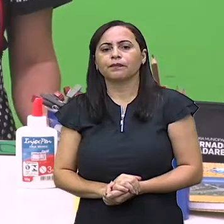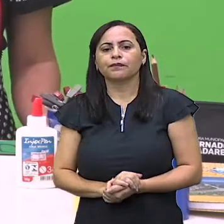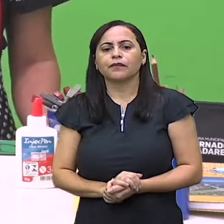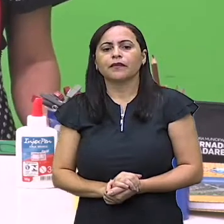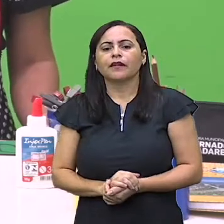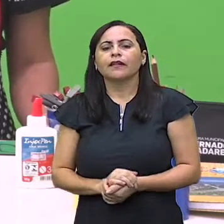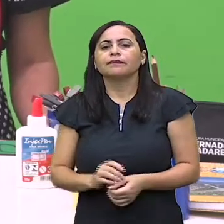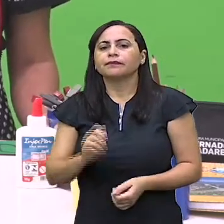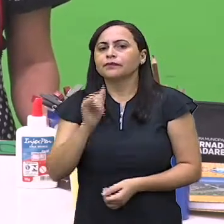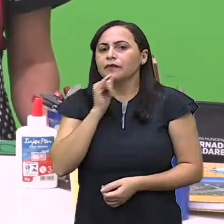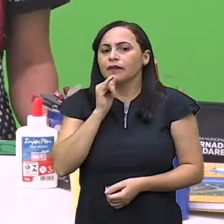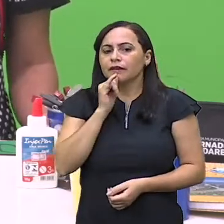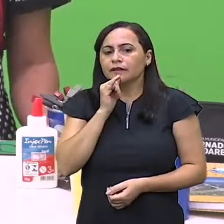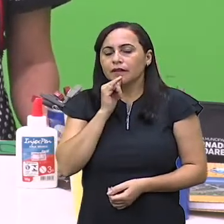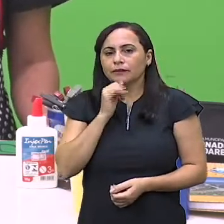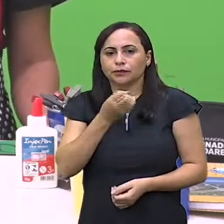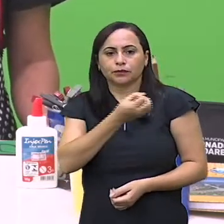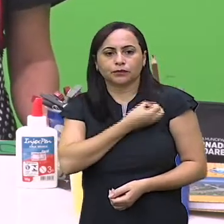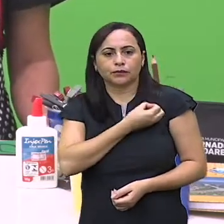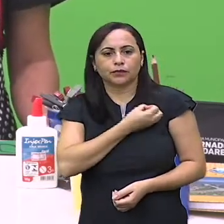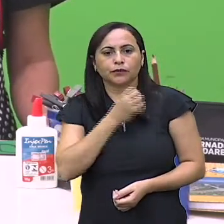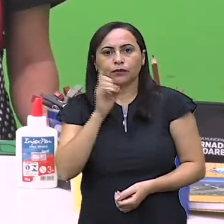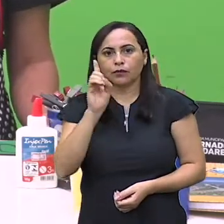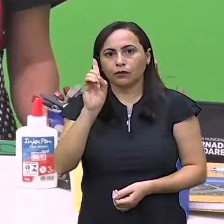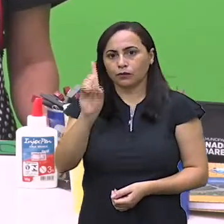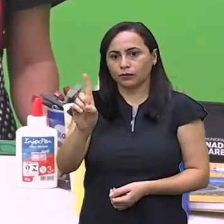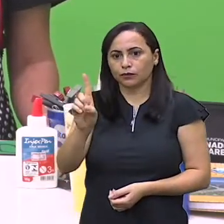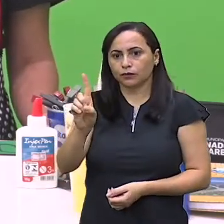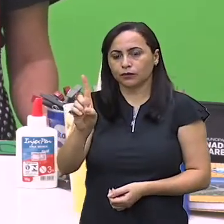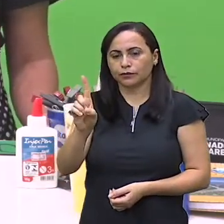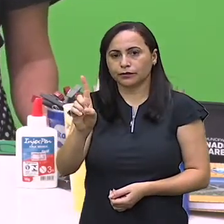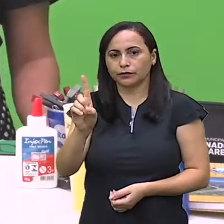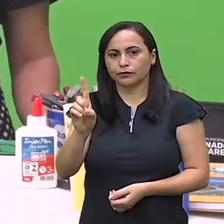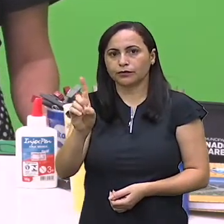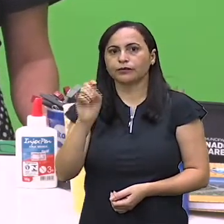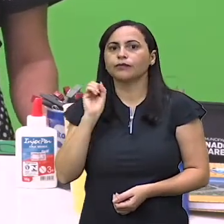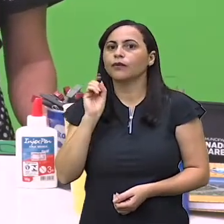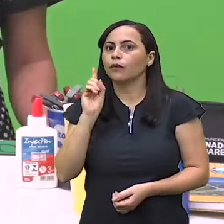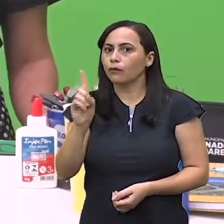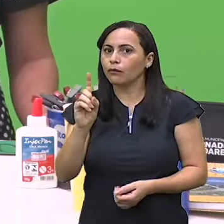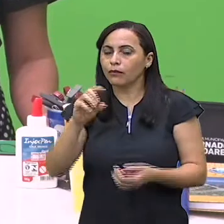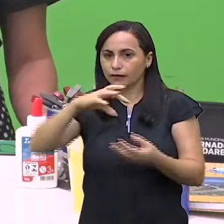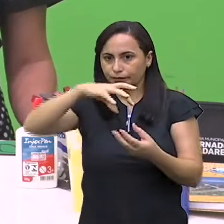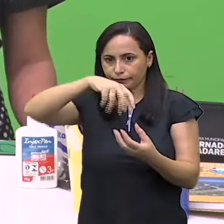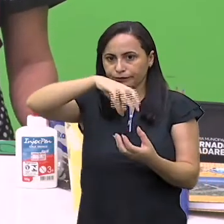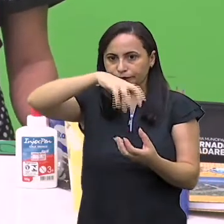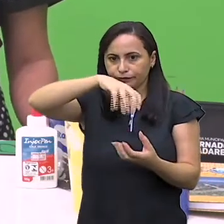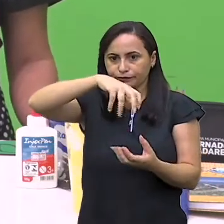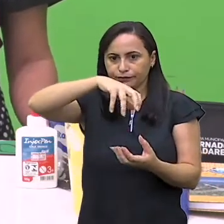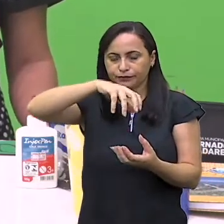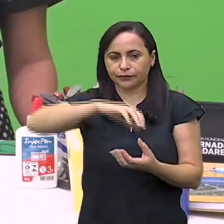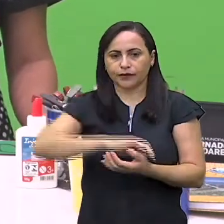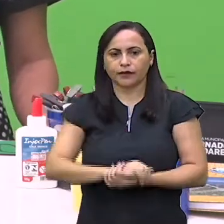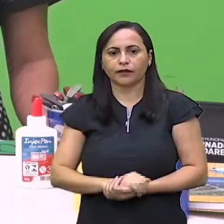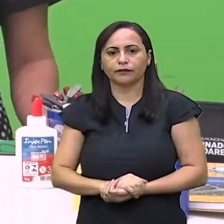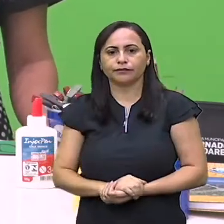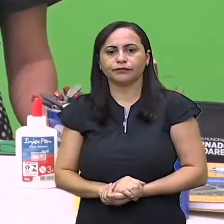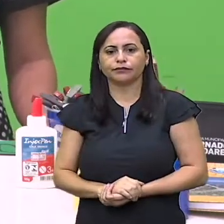exemplo, professora Luciene, número 1, uma tampinha. Tampinha. Número